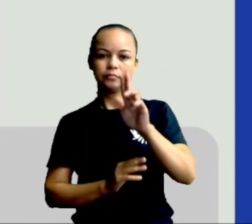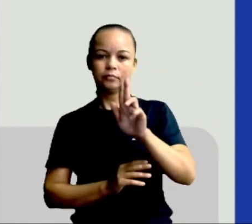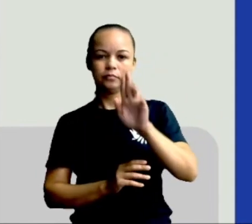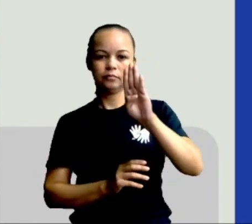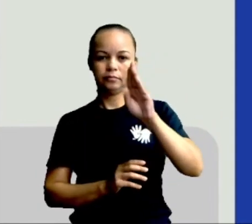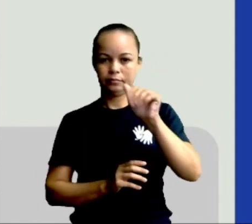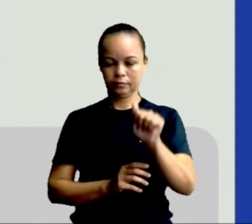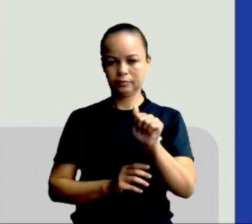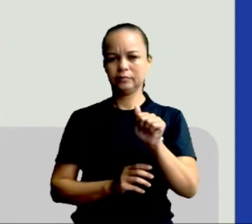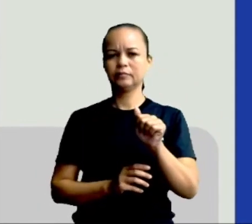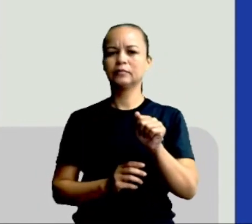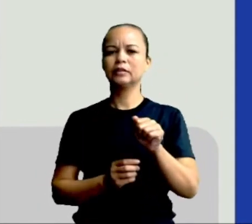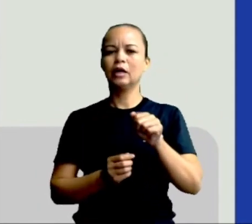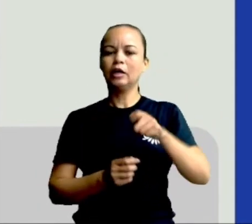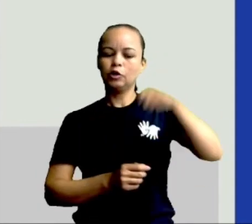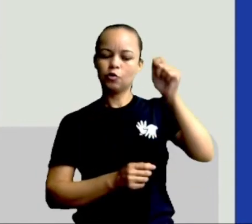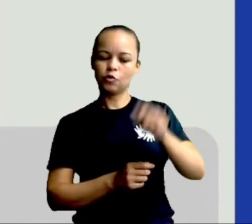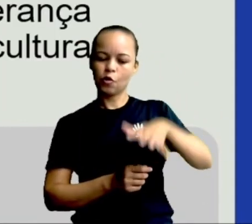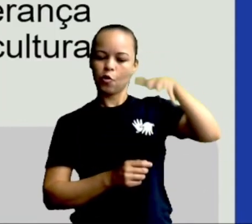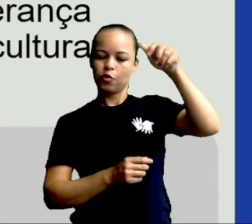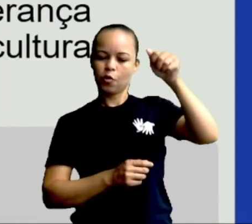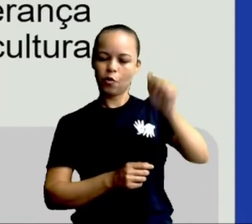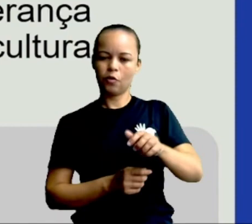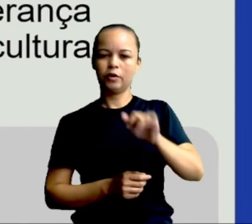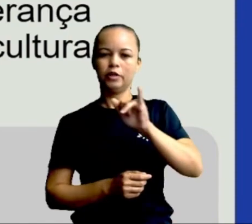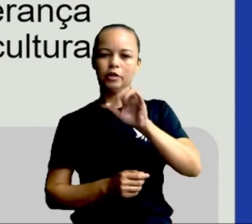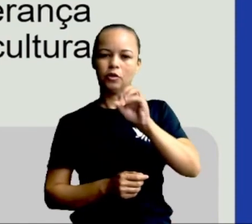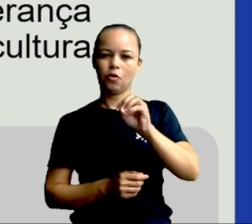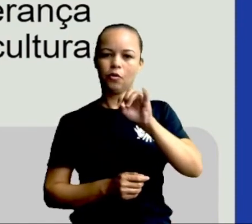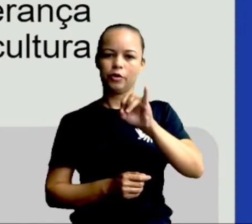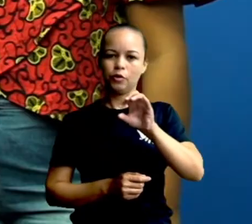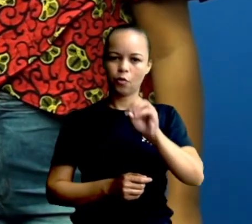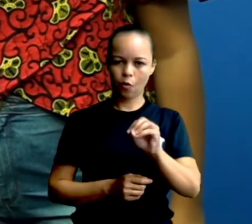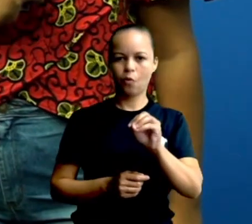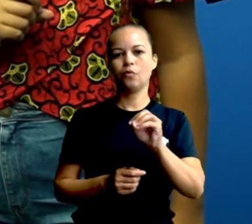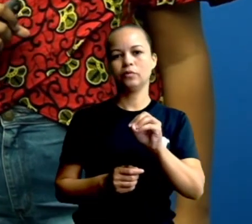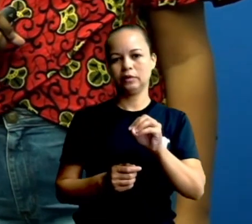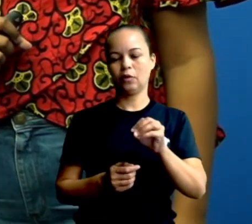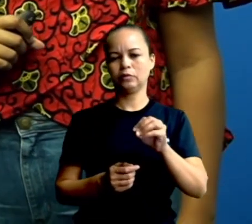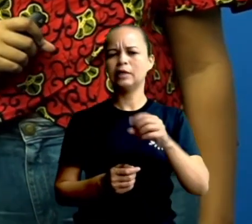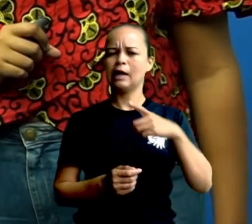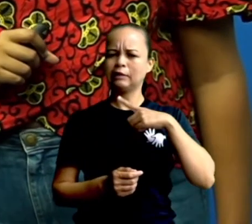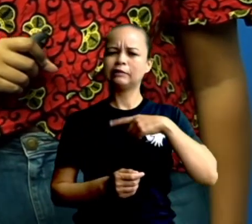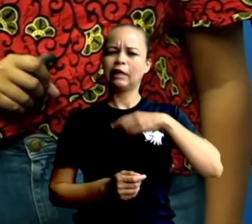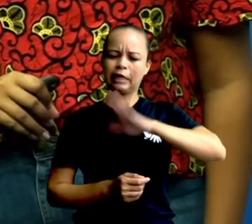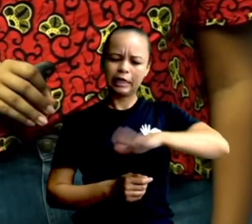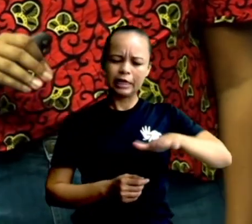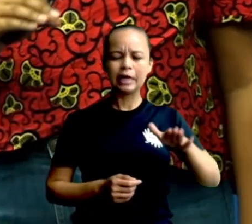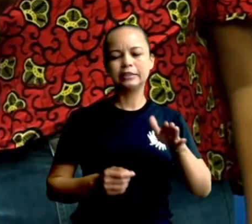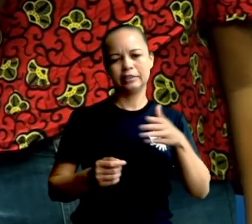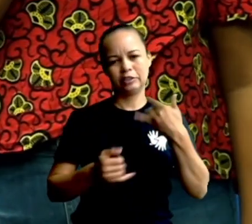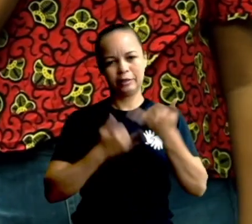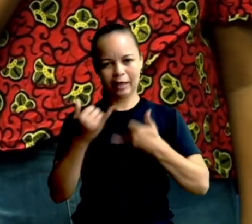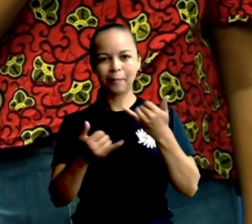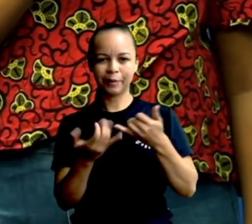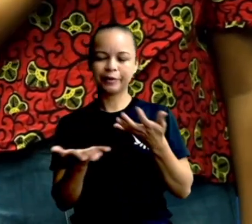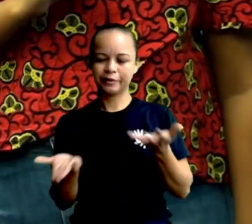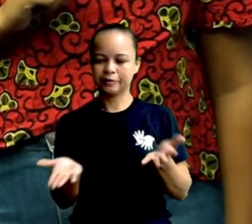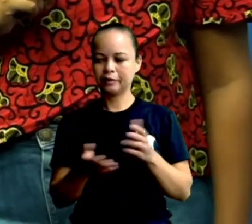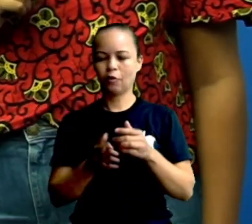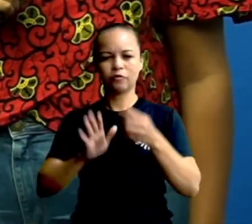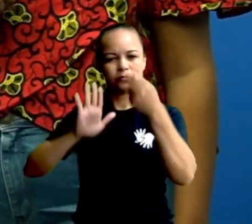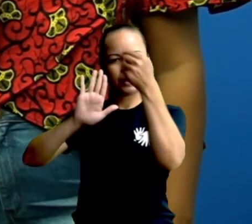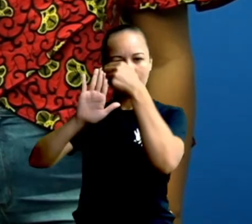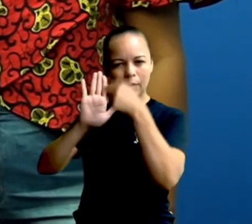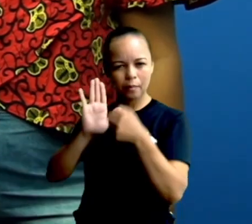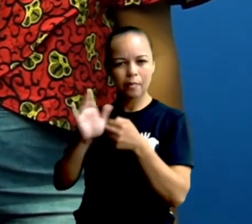se as crianças ainda hoje brincam de ioiô. E aí eu trago esse desafio para vocês, 3